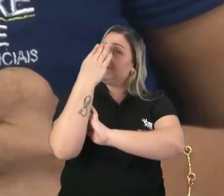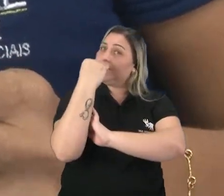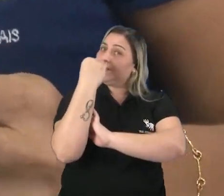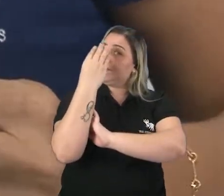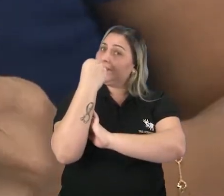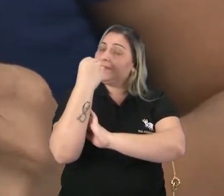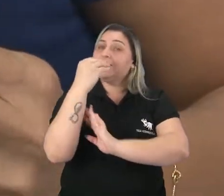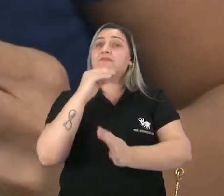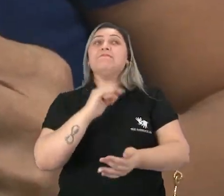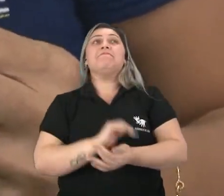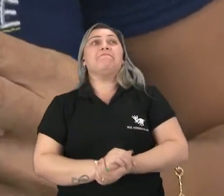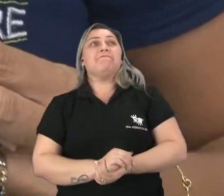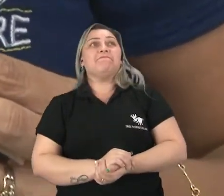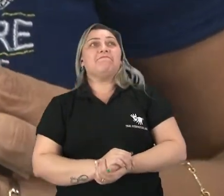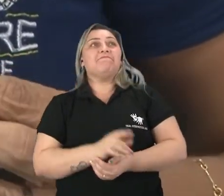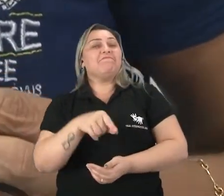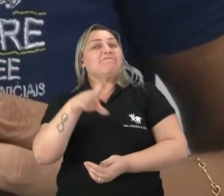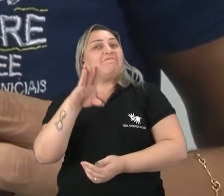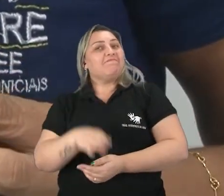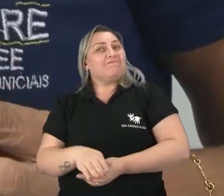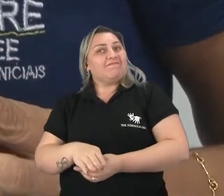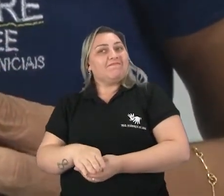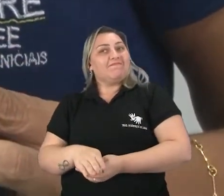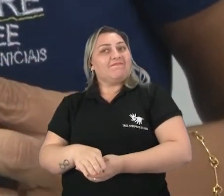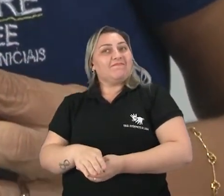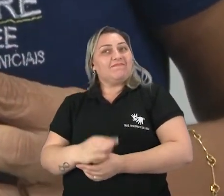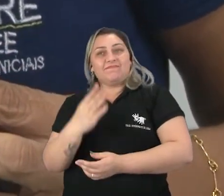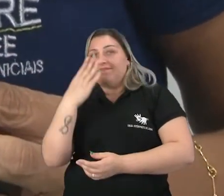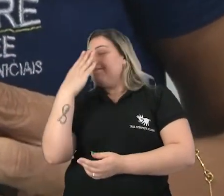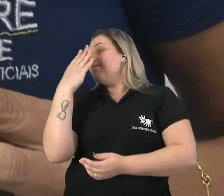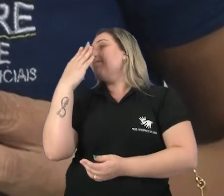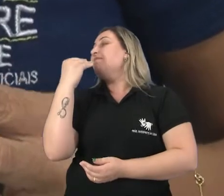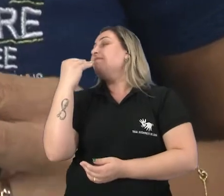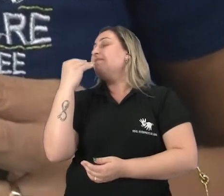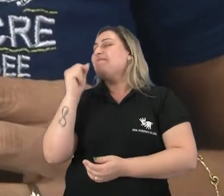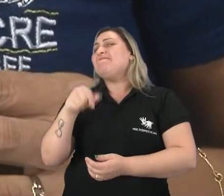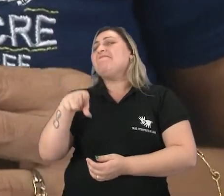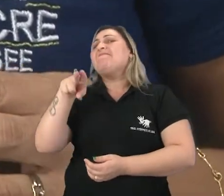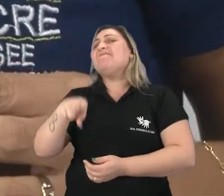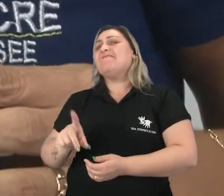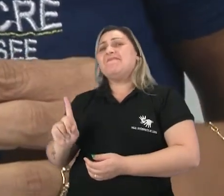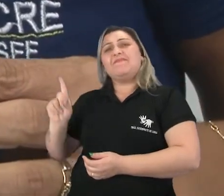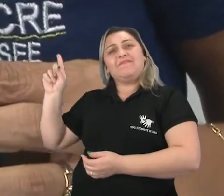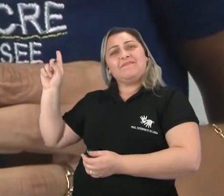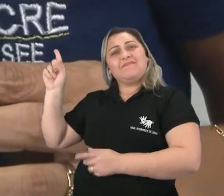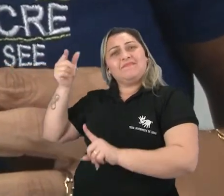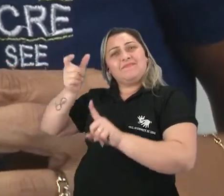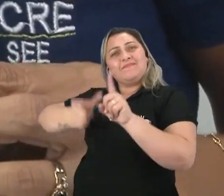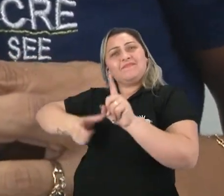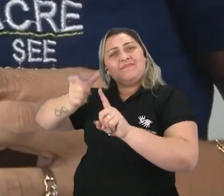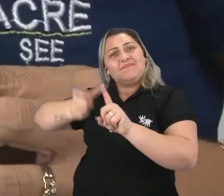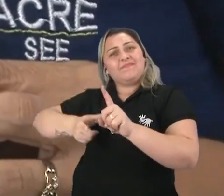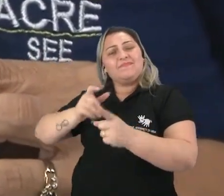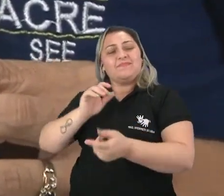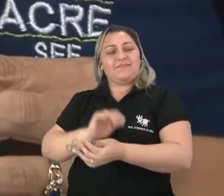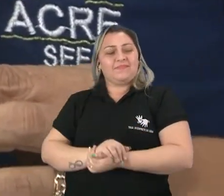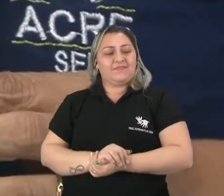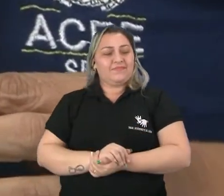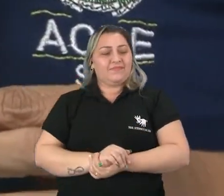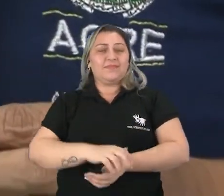porta-retrato Olha quem está no nosso porta-retrato Quem é essa personagem